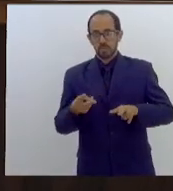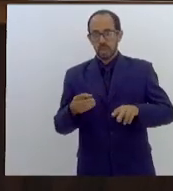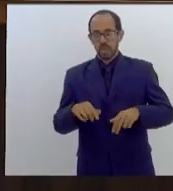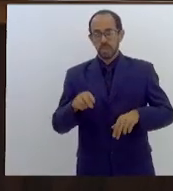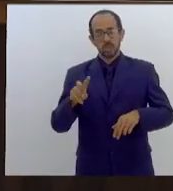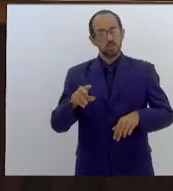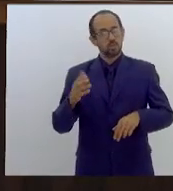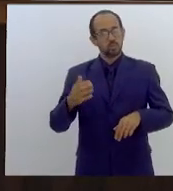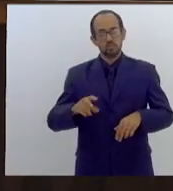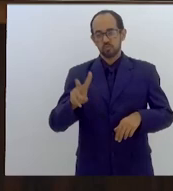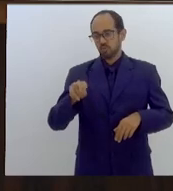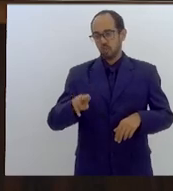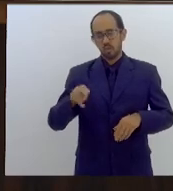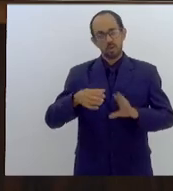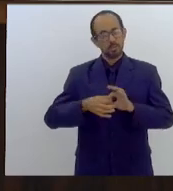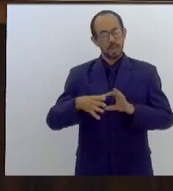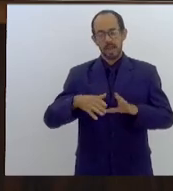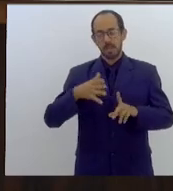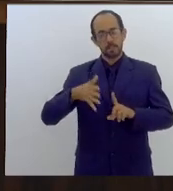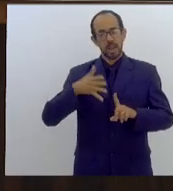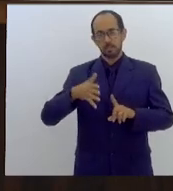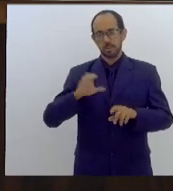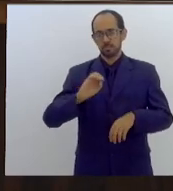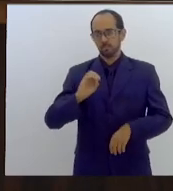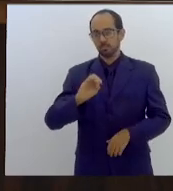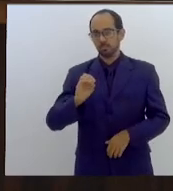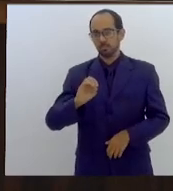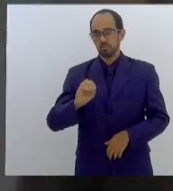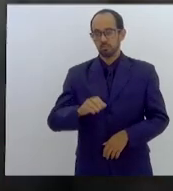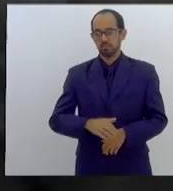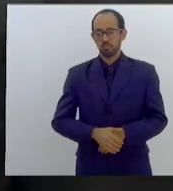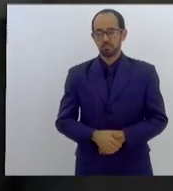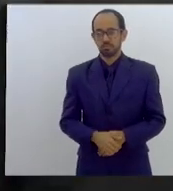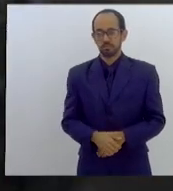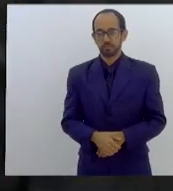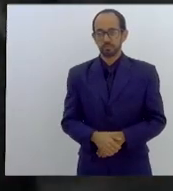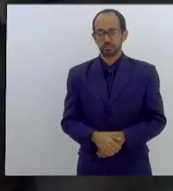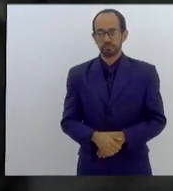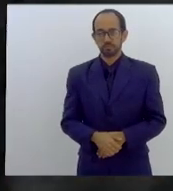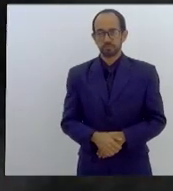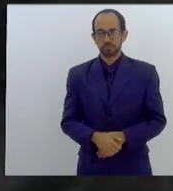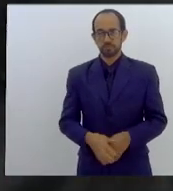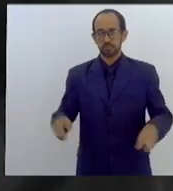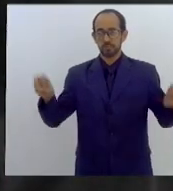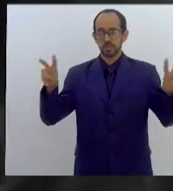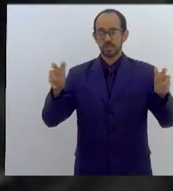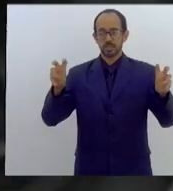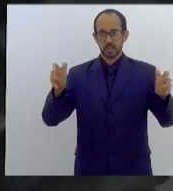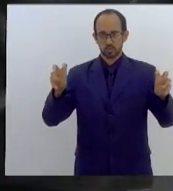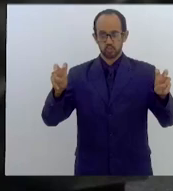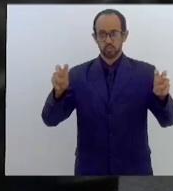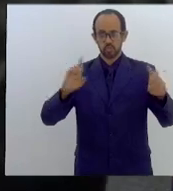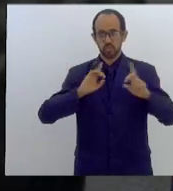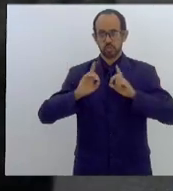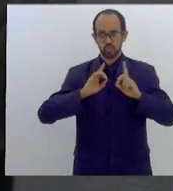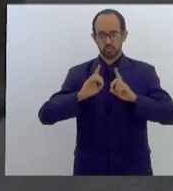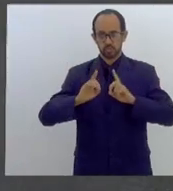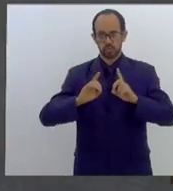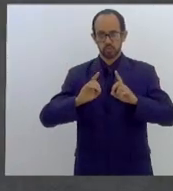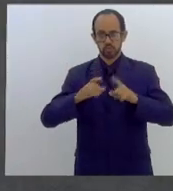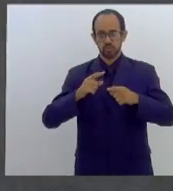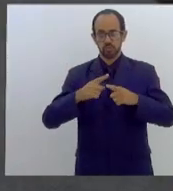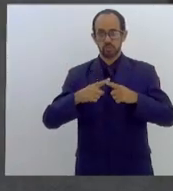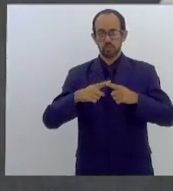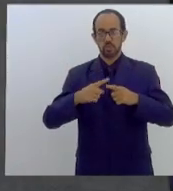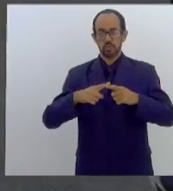conceder a palavra para ninguém, eu vou dar um encaminhamento. A questão, senhor presidente, esse assunto veio à tona. Não é sobre isso. Porque, salvo